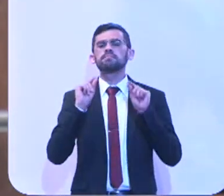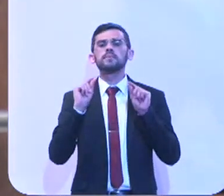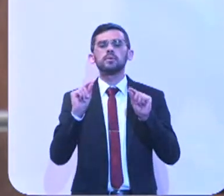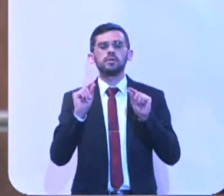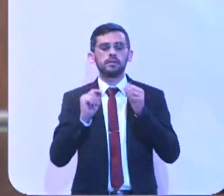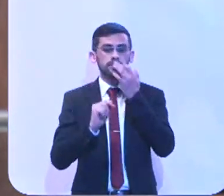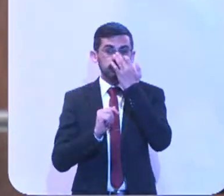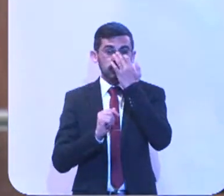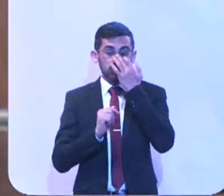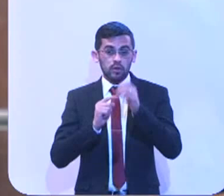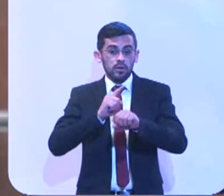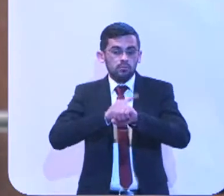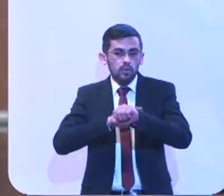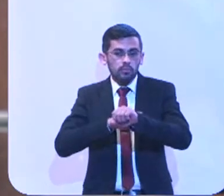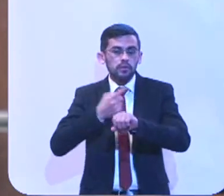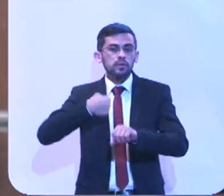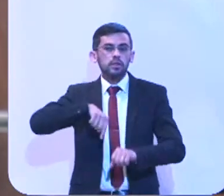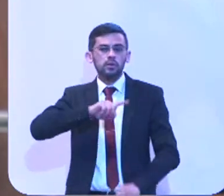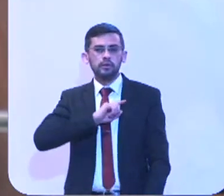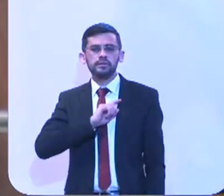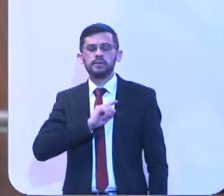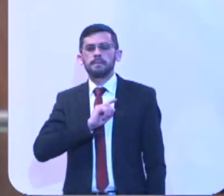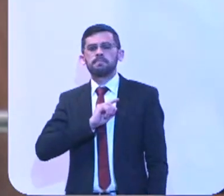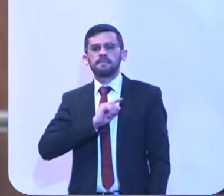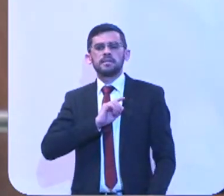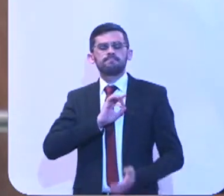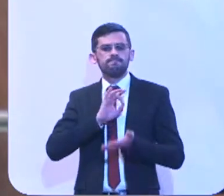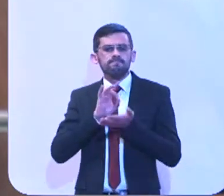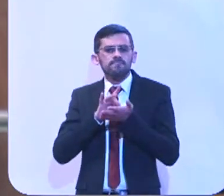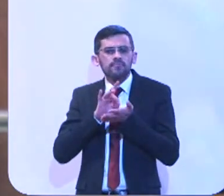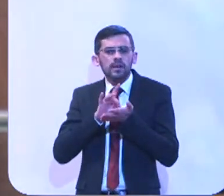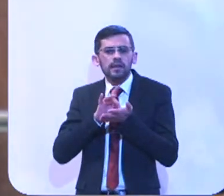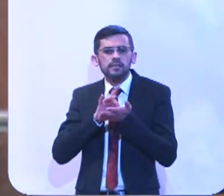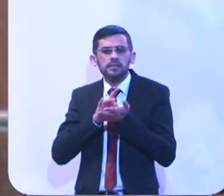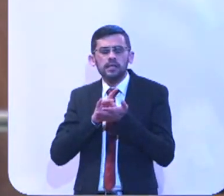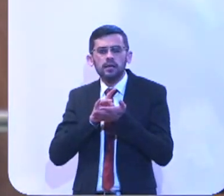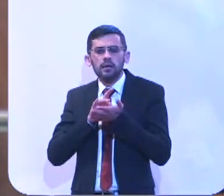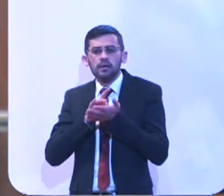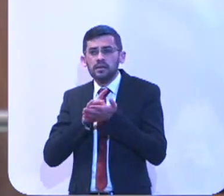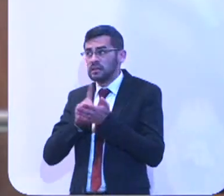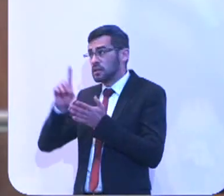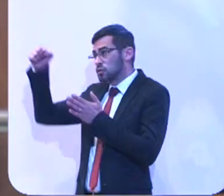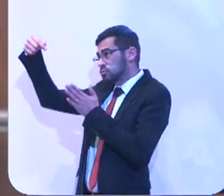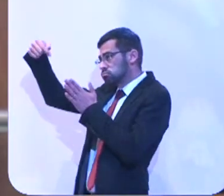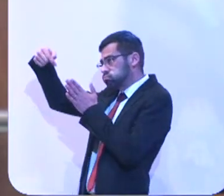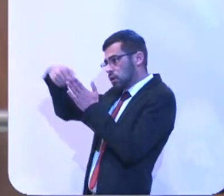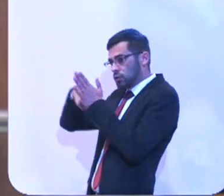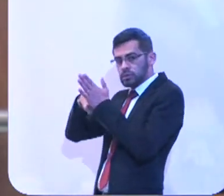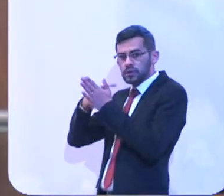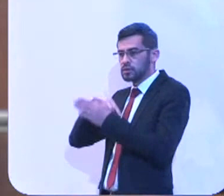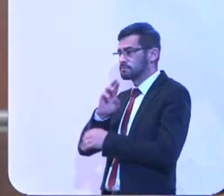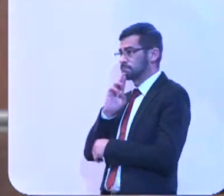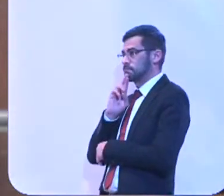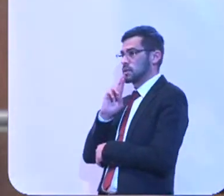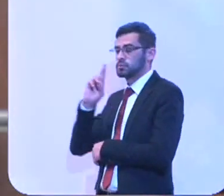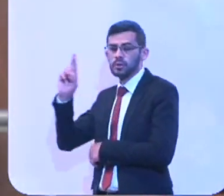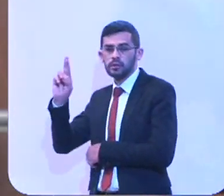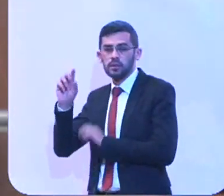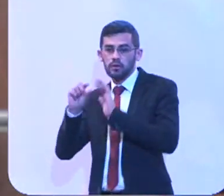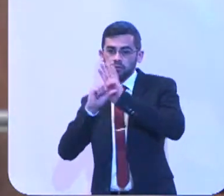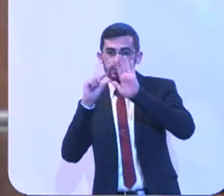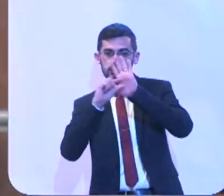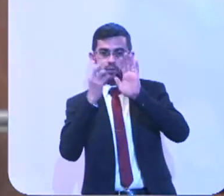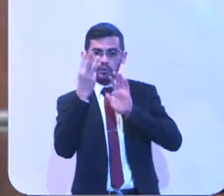quando respondemos perguntas de Deus que nos incomoda. O